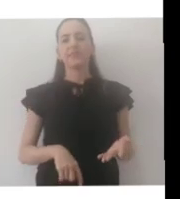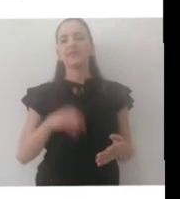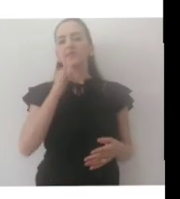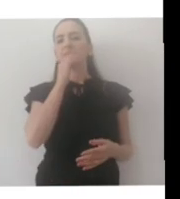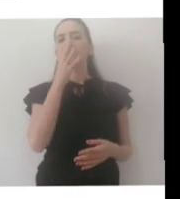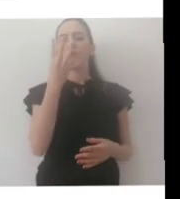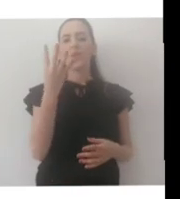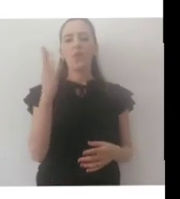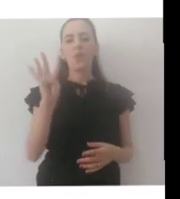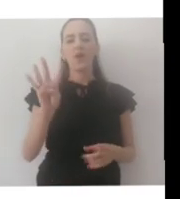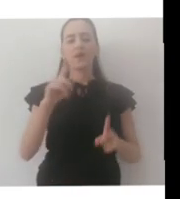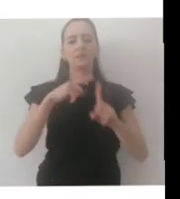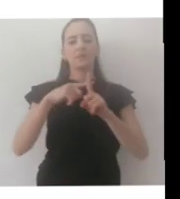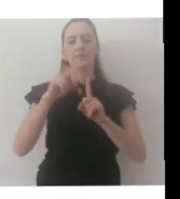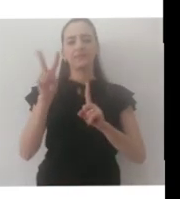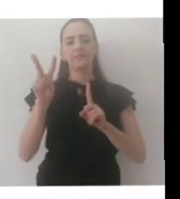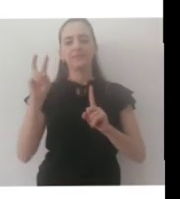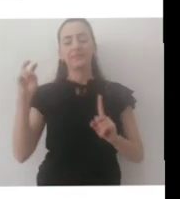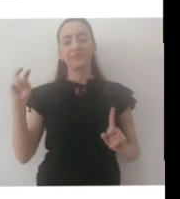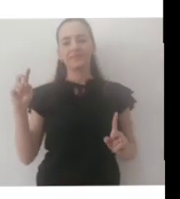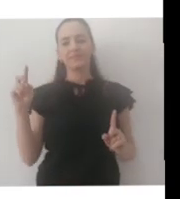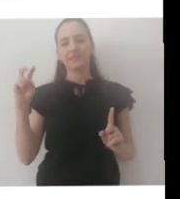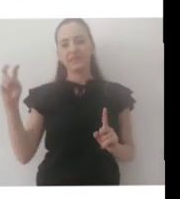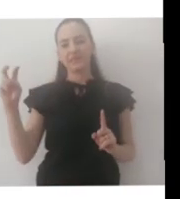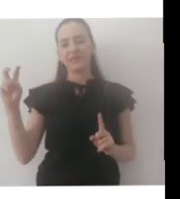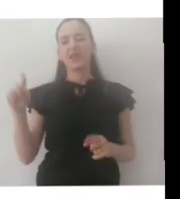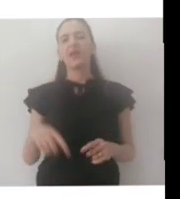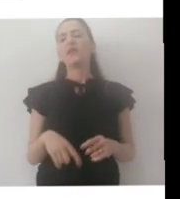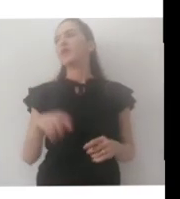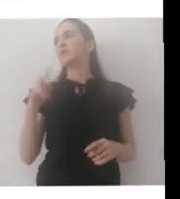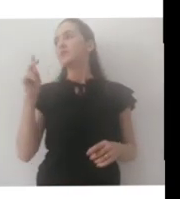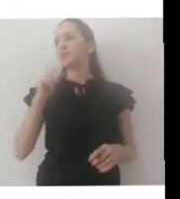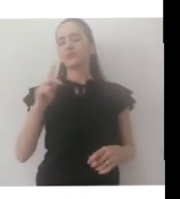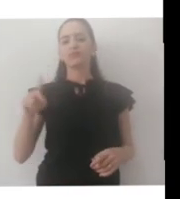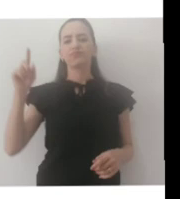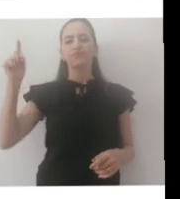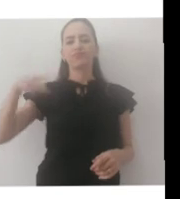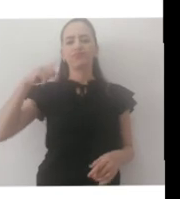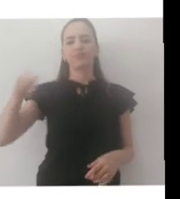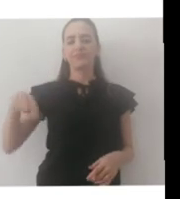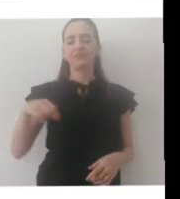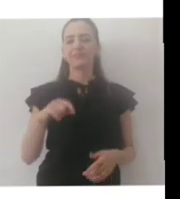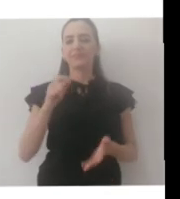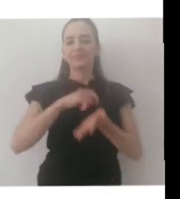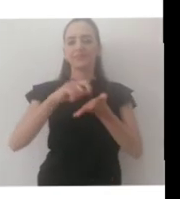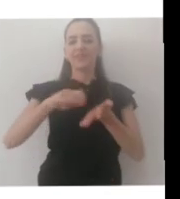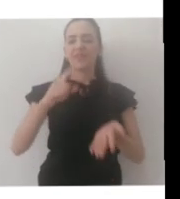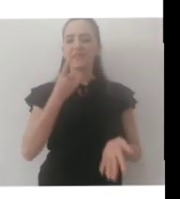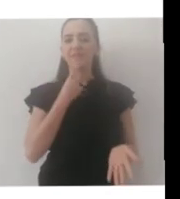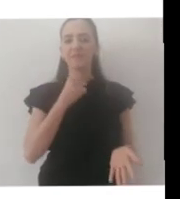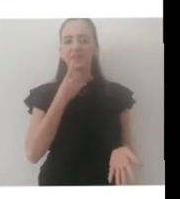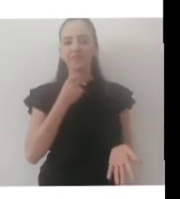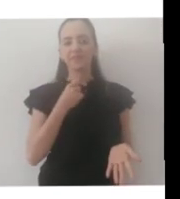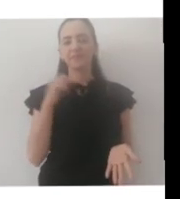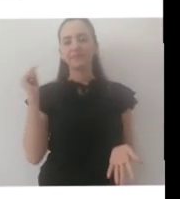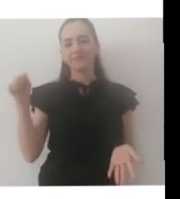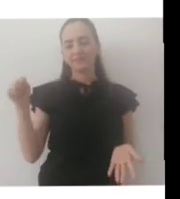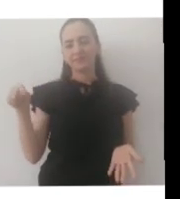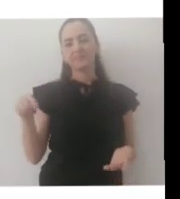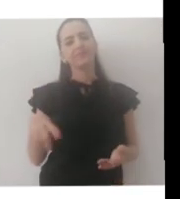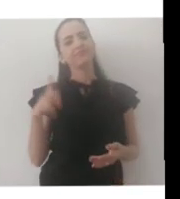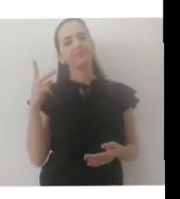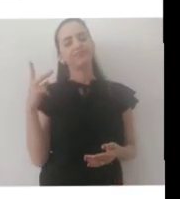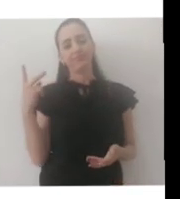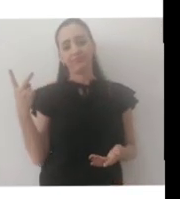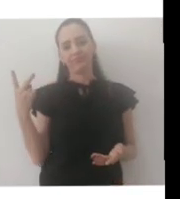um erro com uma resposta 4 mais 2 é igual a 5 e marca esse erro, não é positivo, por isso que muitas pessoas